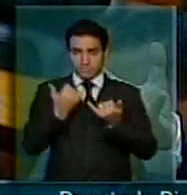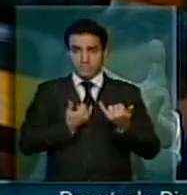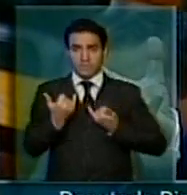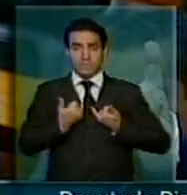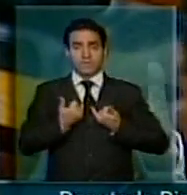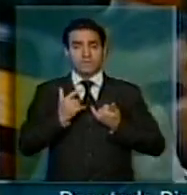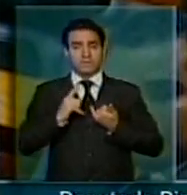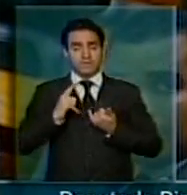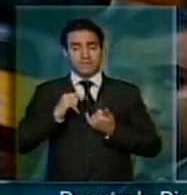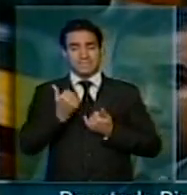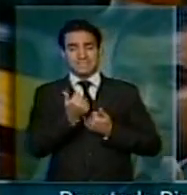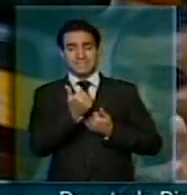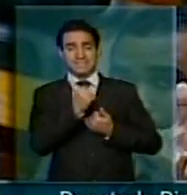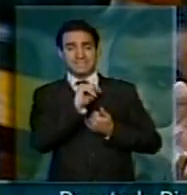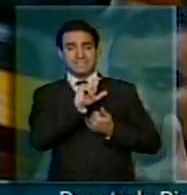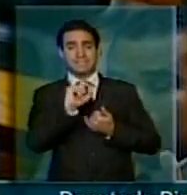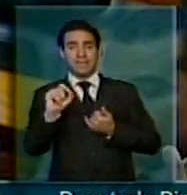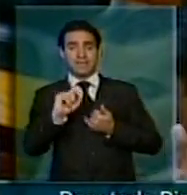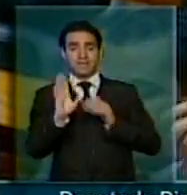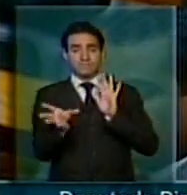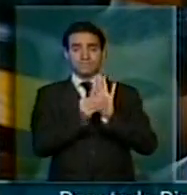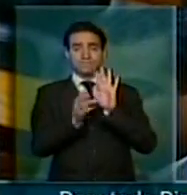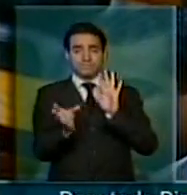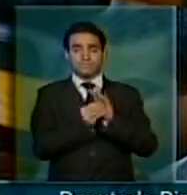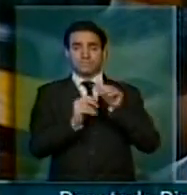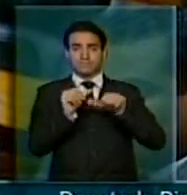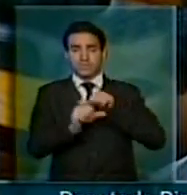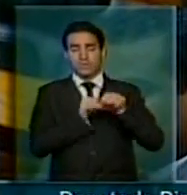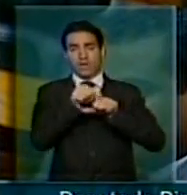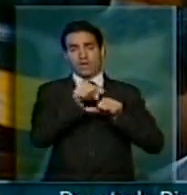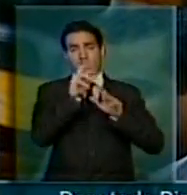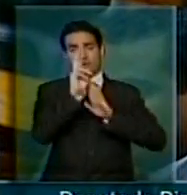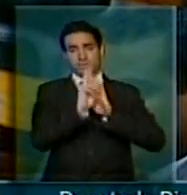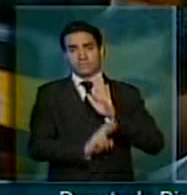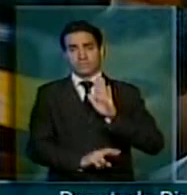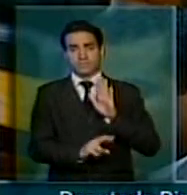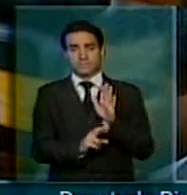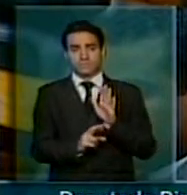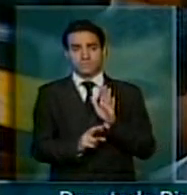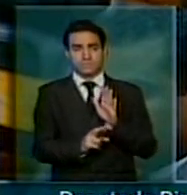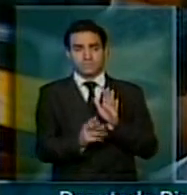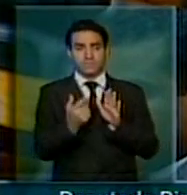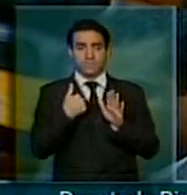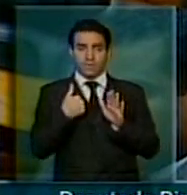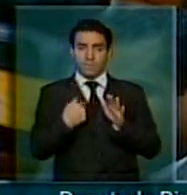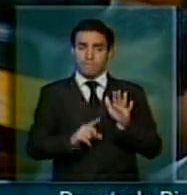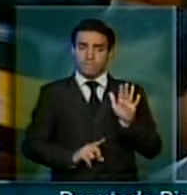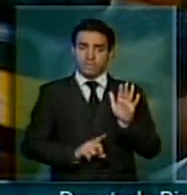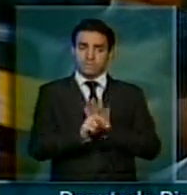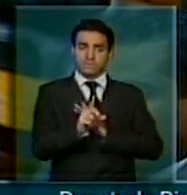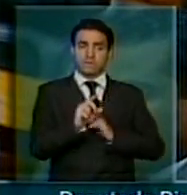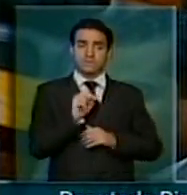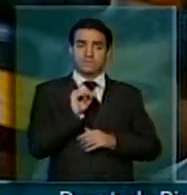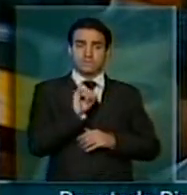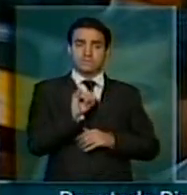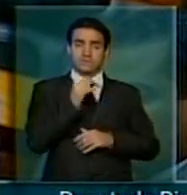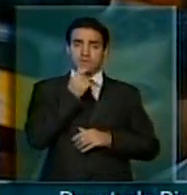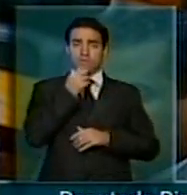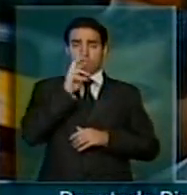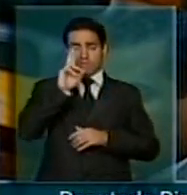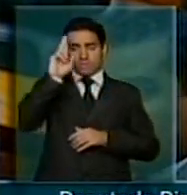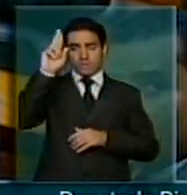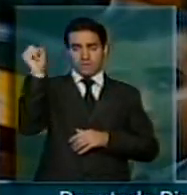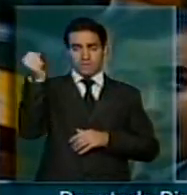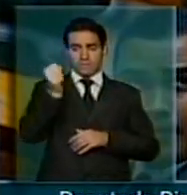mais de 100 emendas apresentadas a este relatório. Eu pergunto, se o relator vier ao